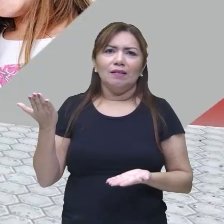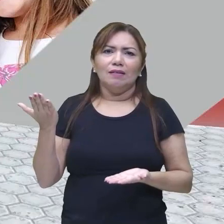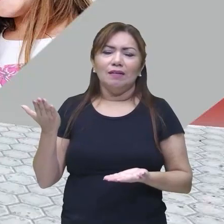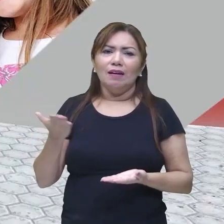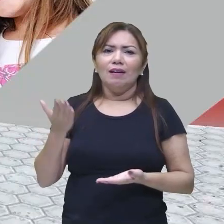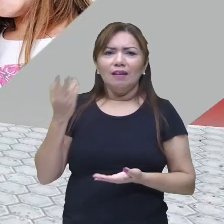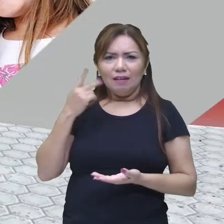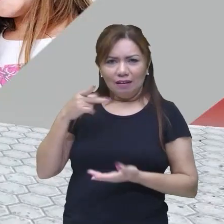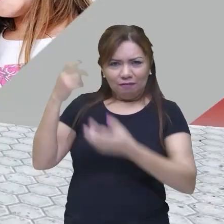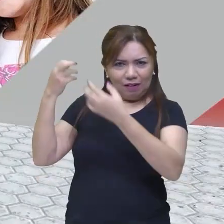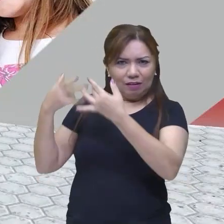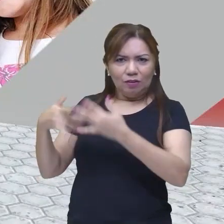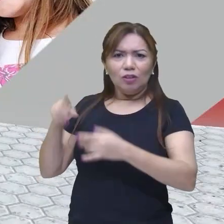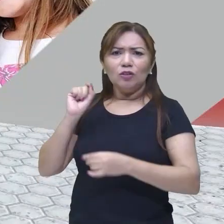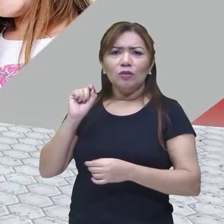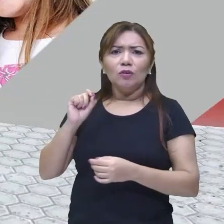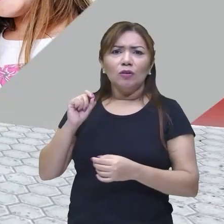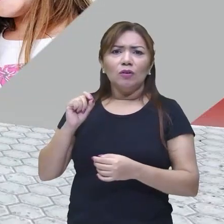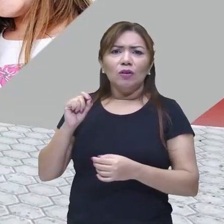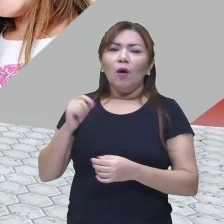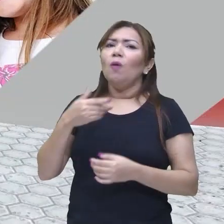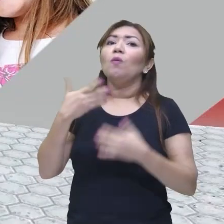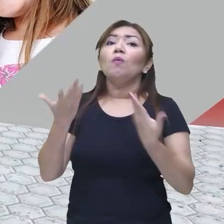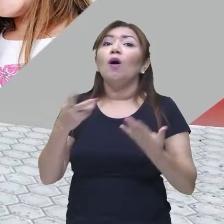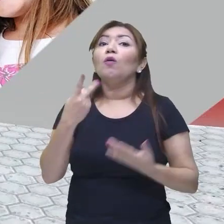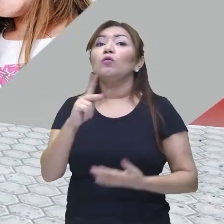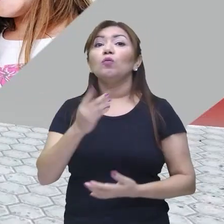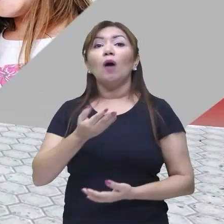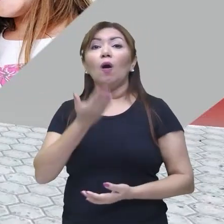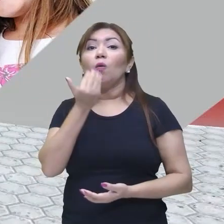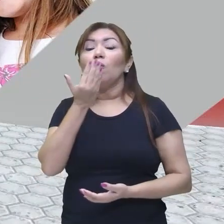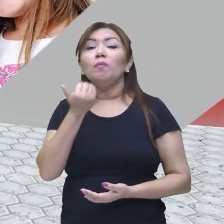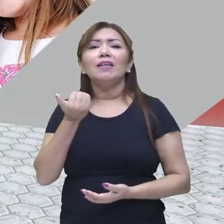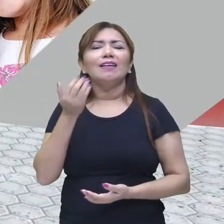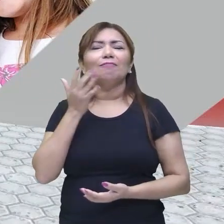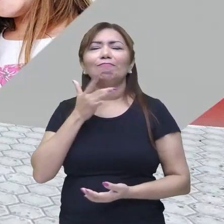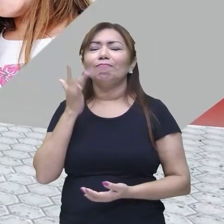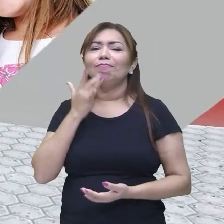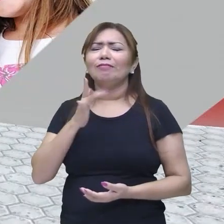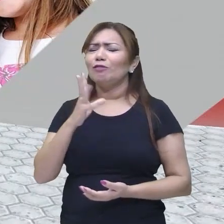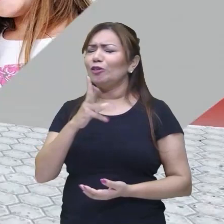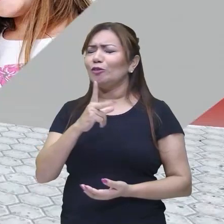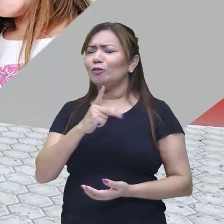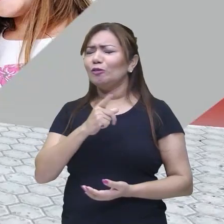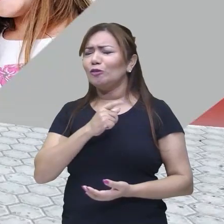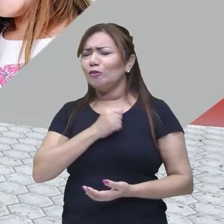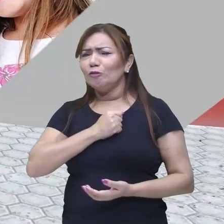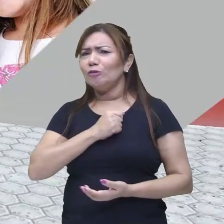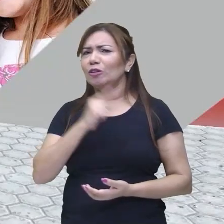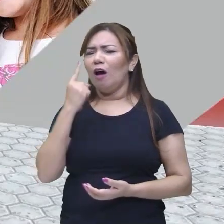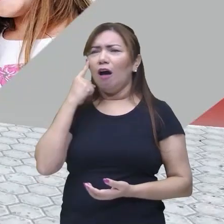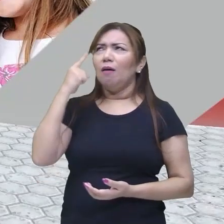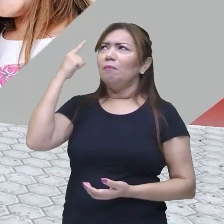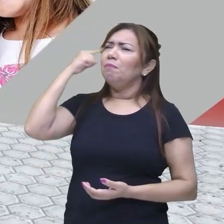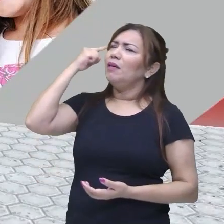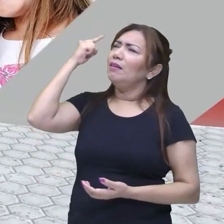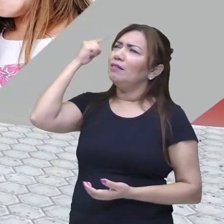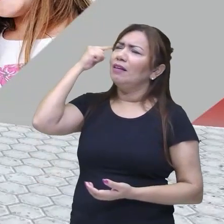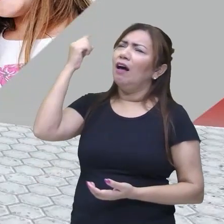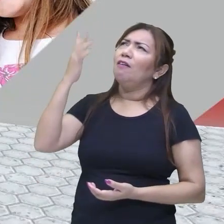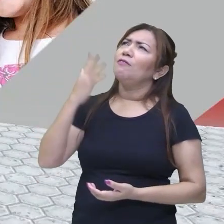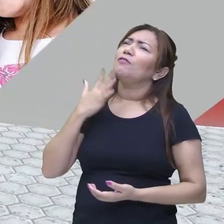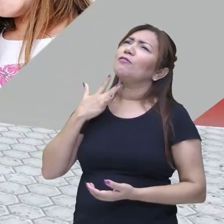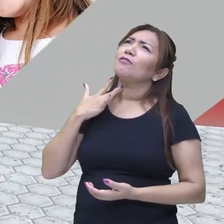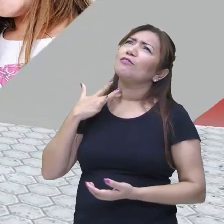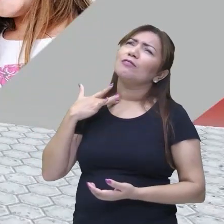nisso, qual é a sua comida favorita? Aquela que só de você pensar já dá